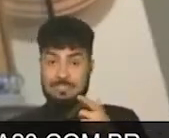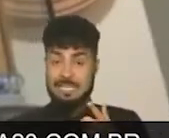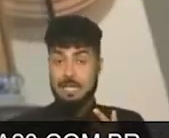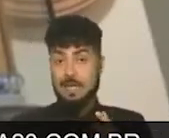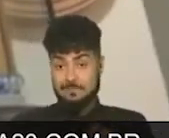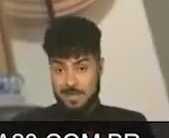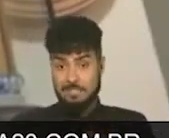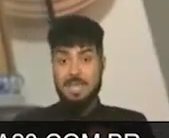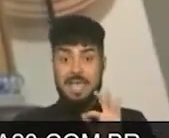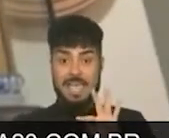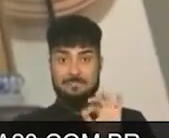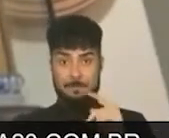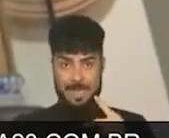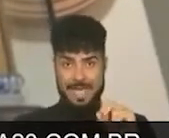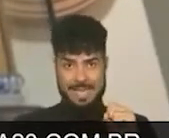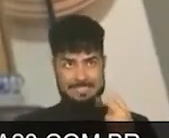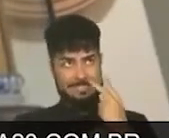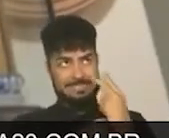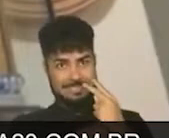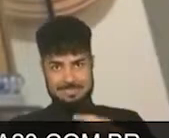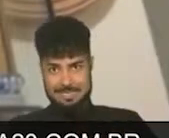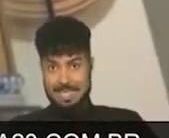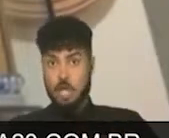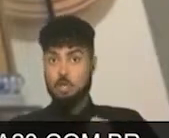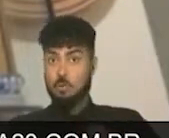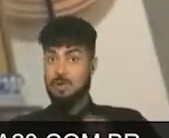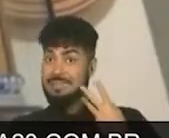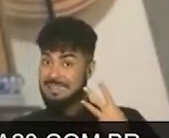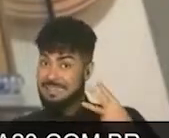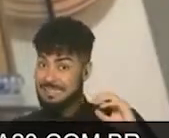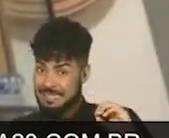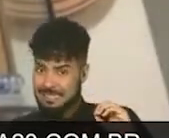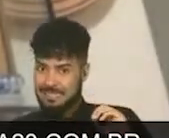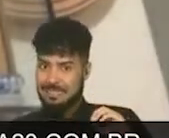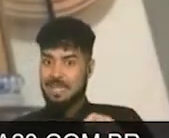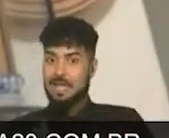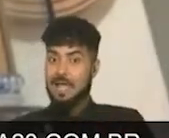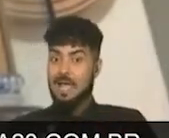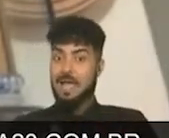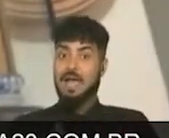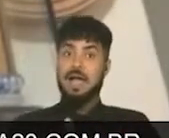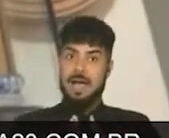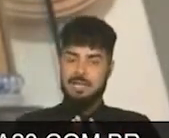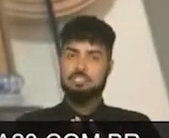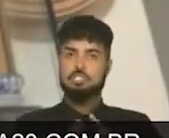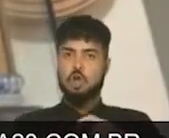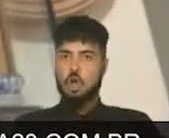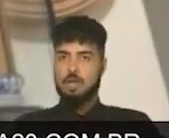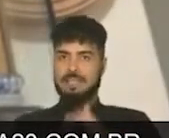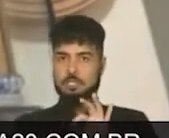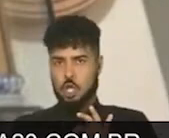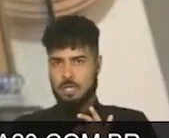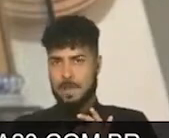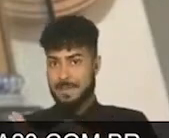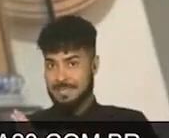sol com FPS 30, com filtro solar 30, tá? Antes das 10 da manhã e